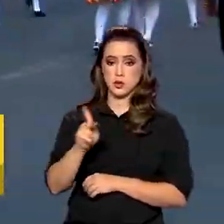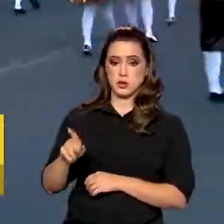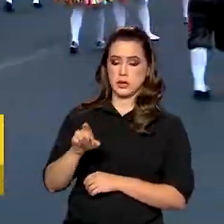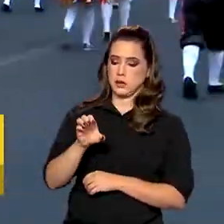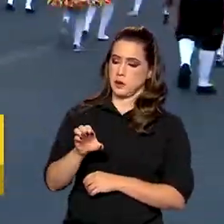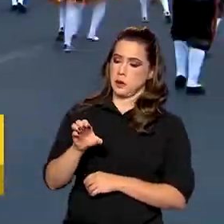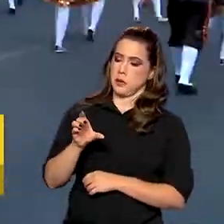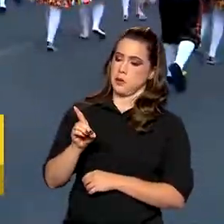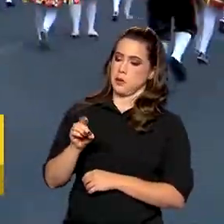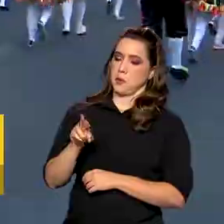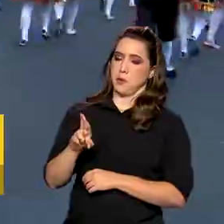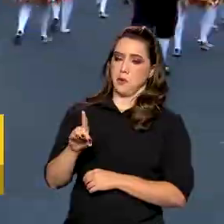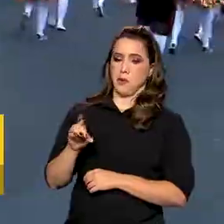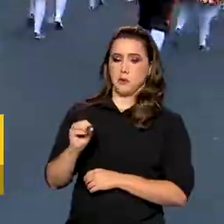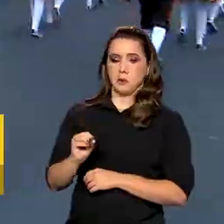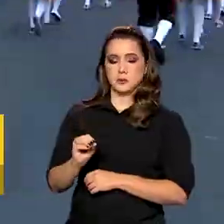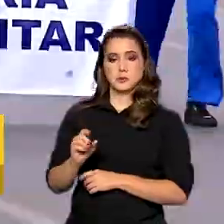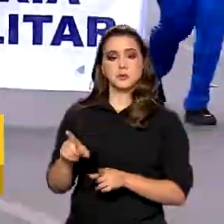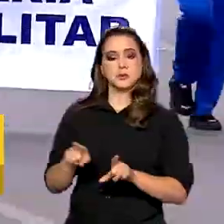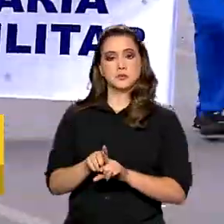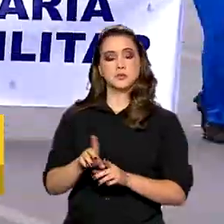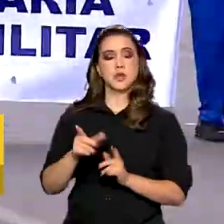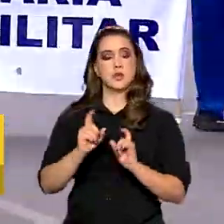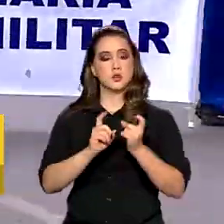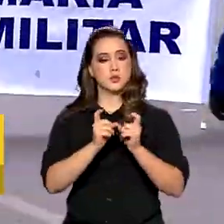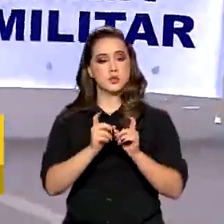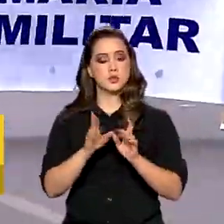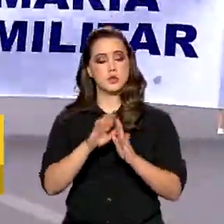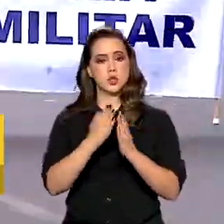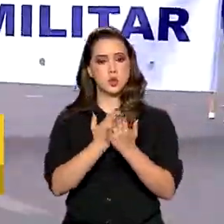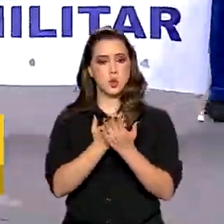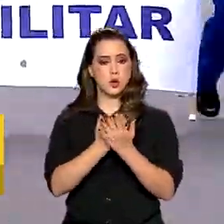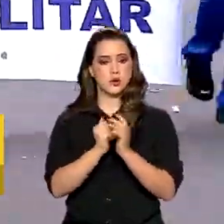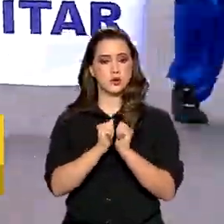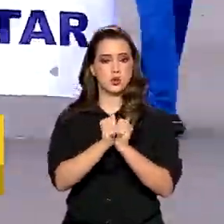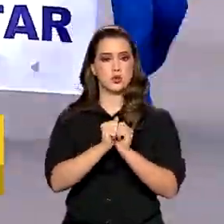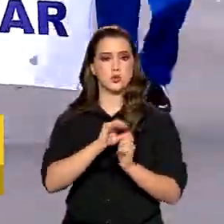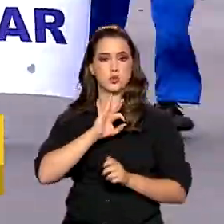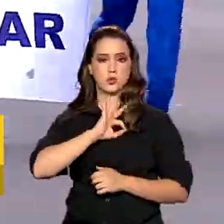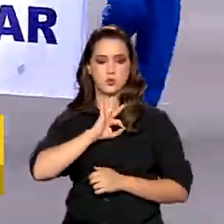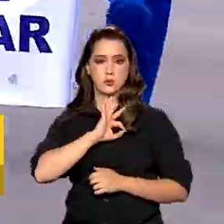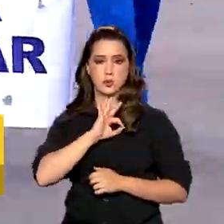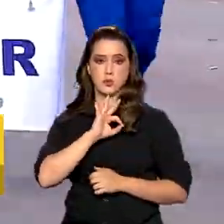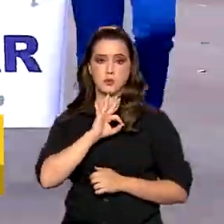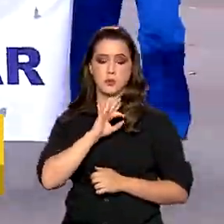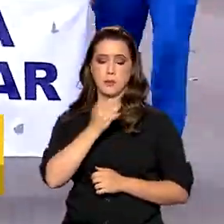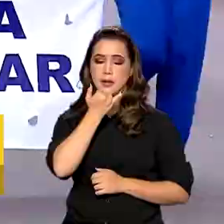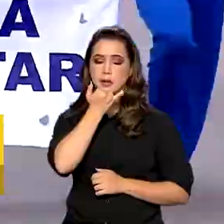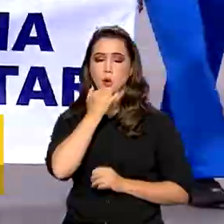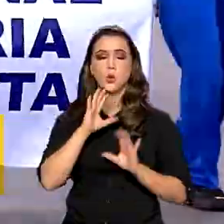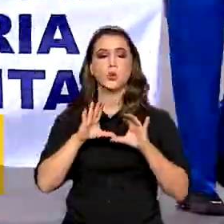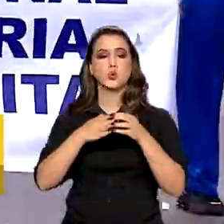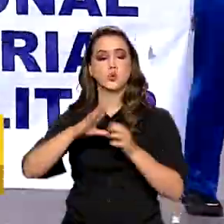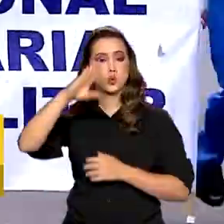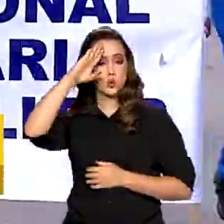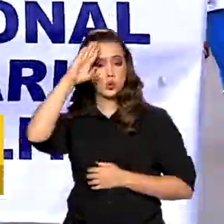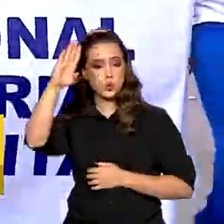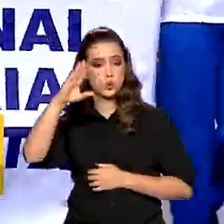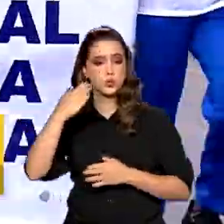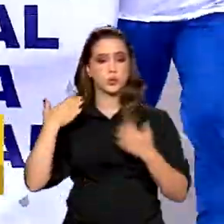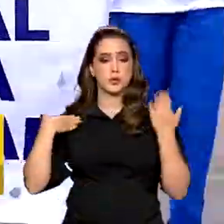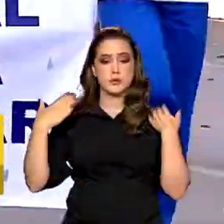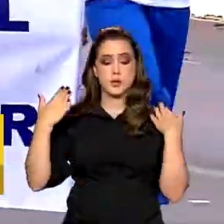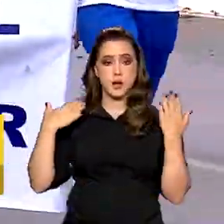Eduardo Rodrigues dos Reis e atua na gestão da escola em parceria com militares da Marinha, do Exército e da